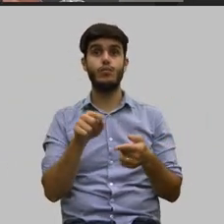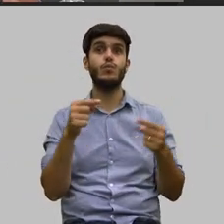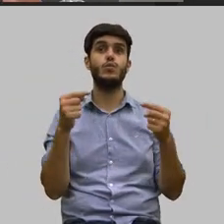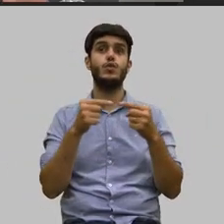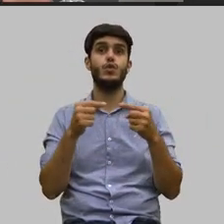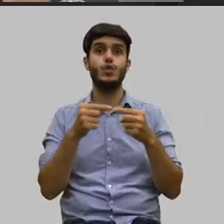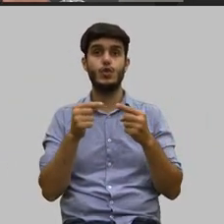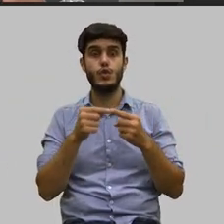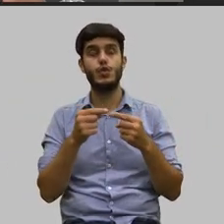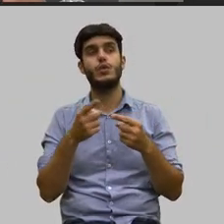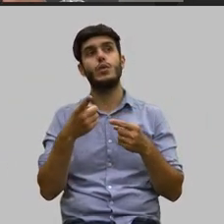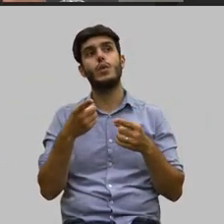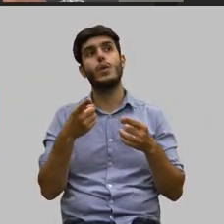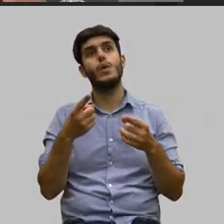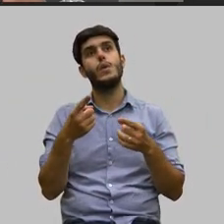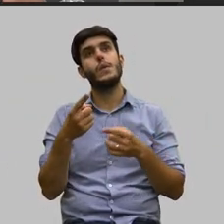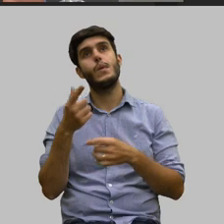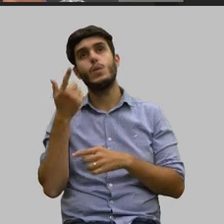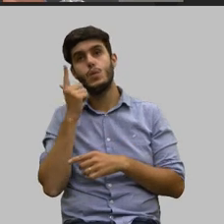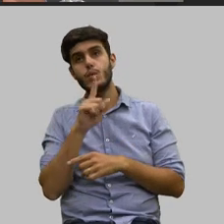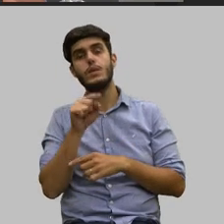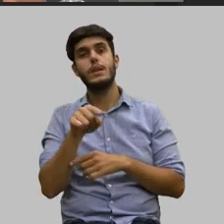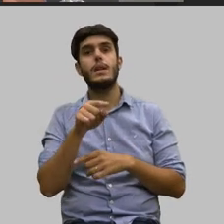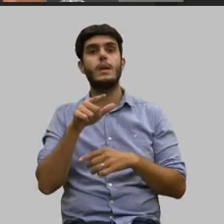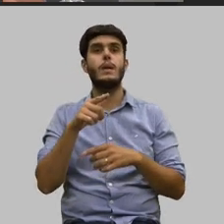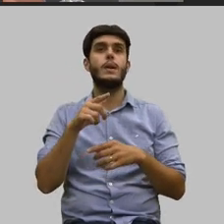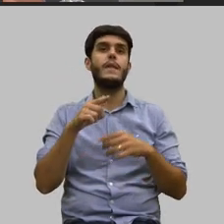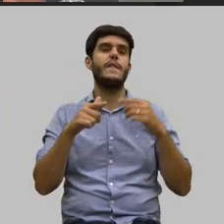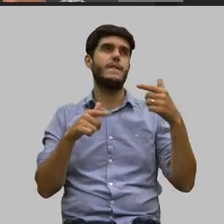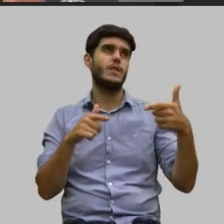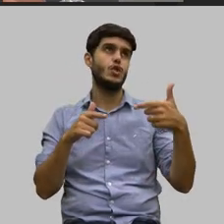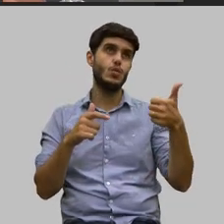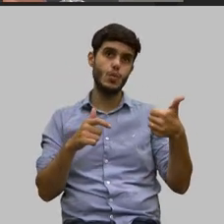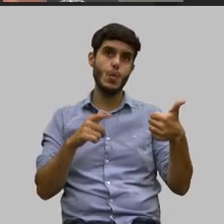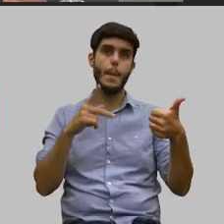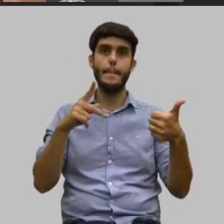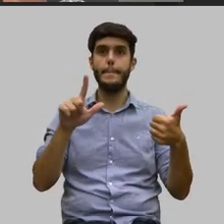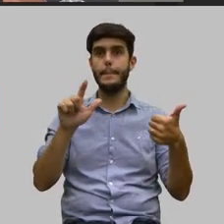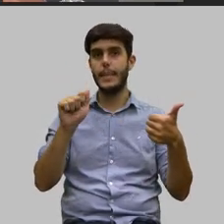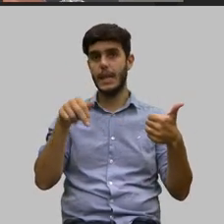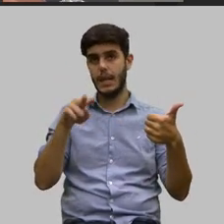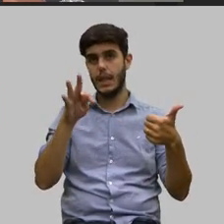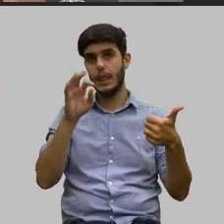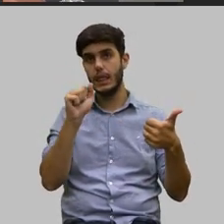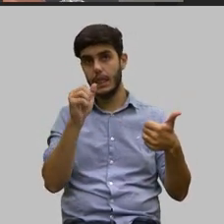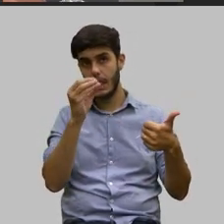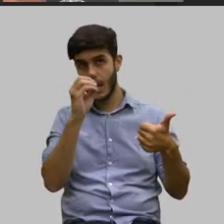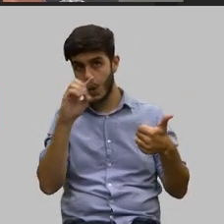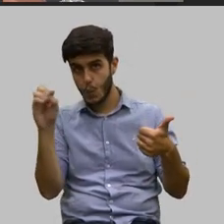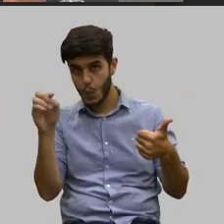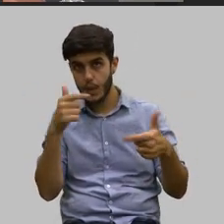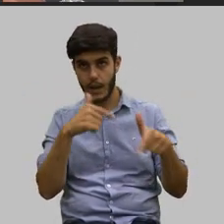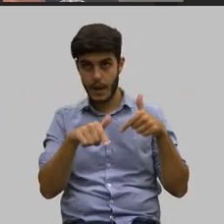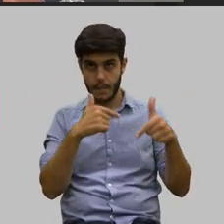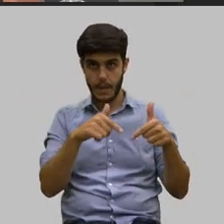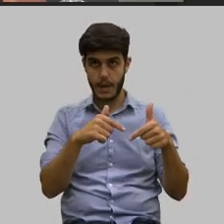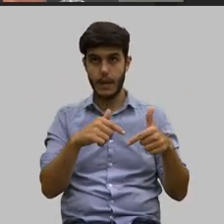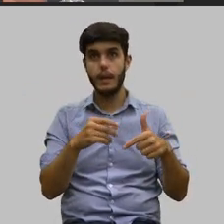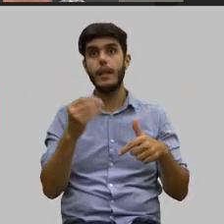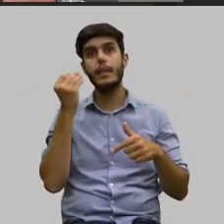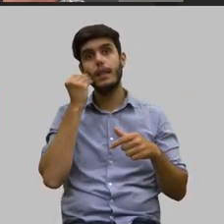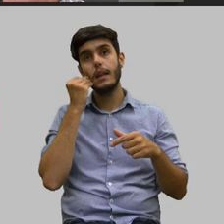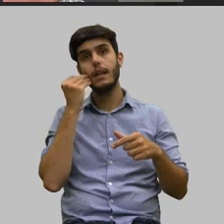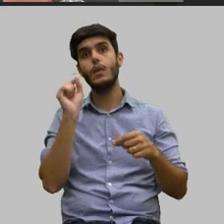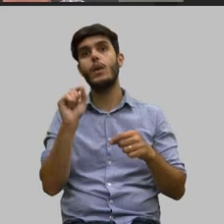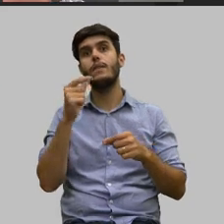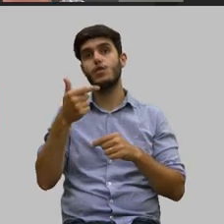de compensação se dá a cada 21 plantões a gente eh procura recompor 24